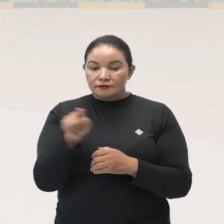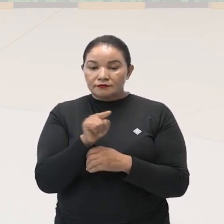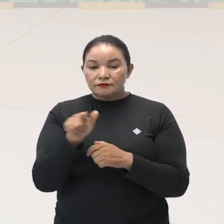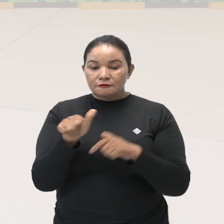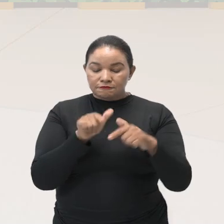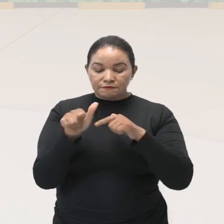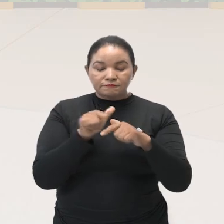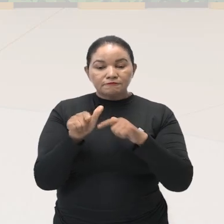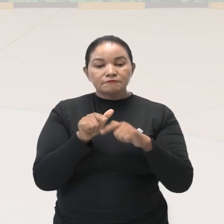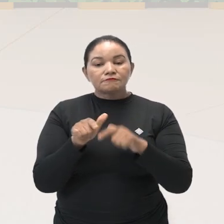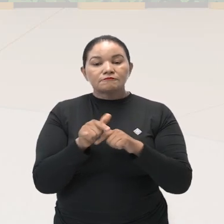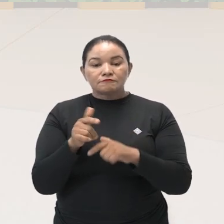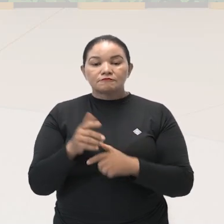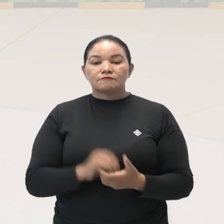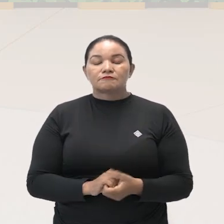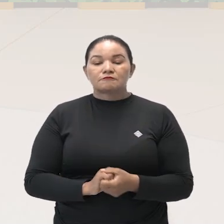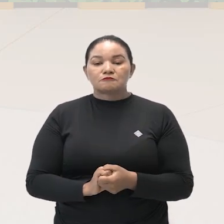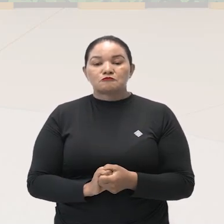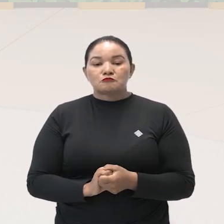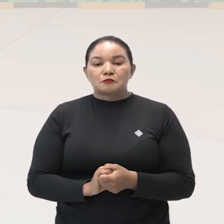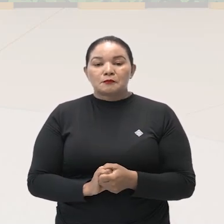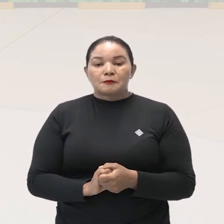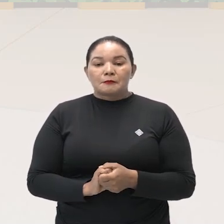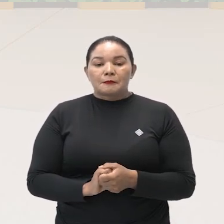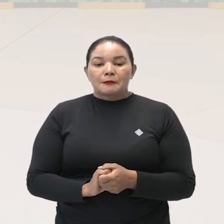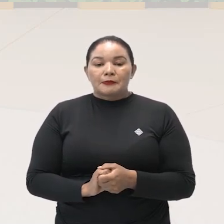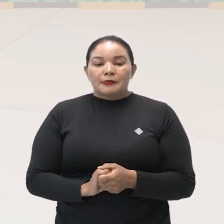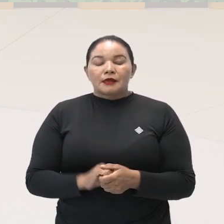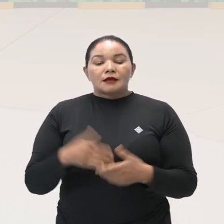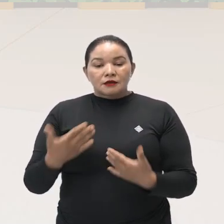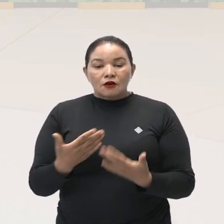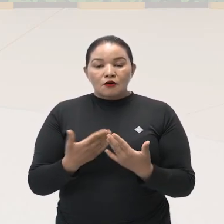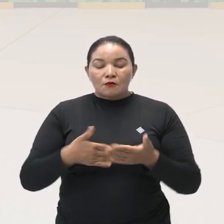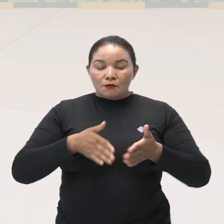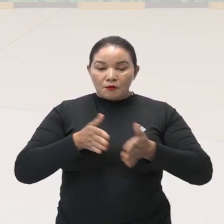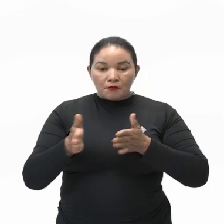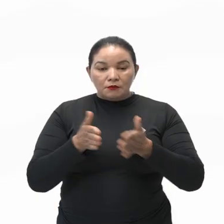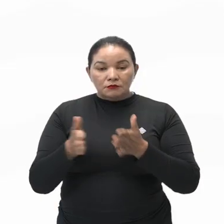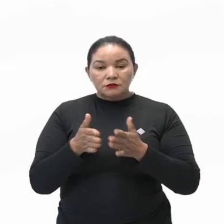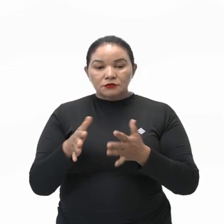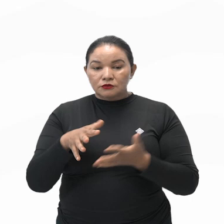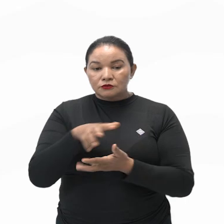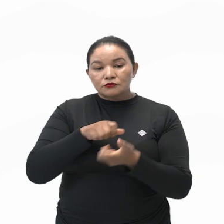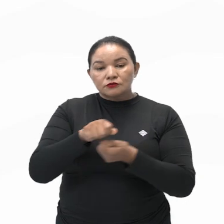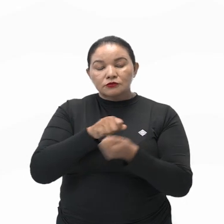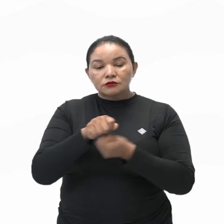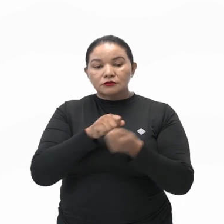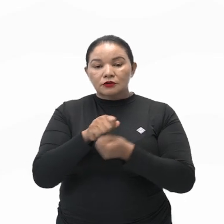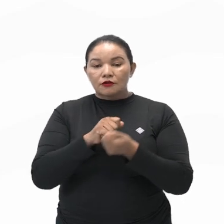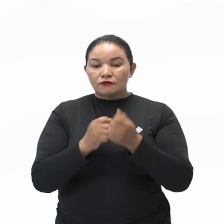aplicando. Então vamos continuar, principalmente no uso sustentável de fonte de energia. Dê uma olhada.